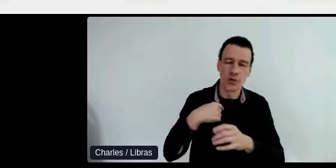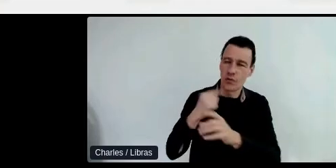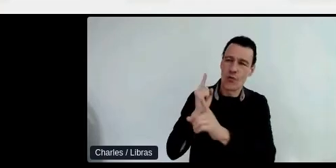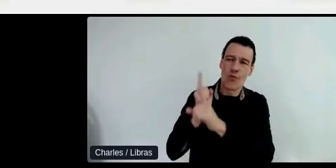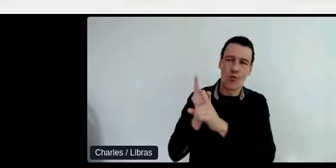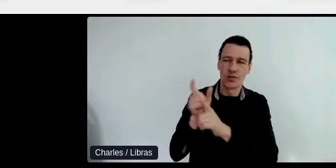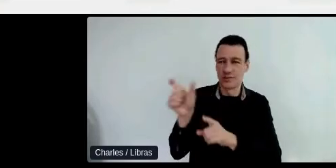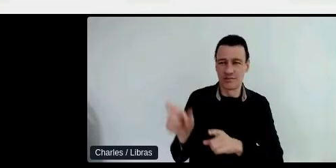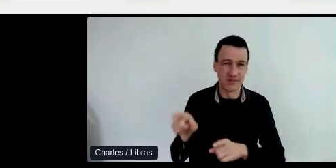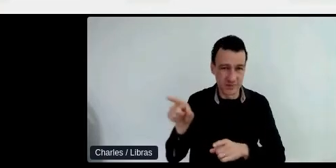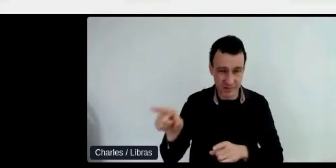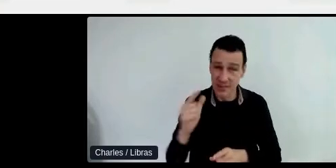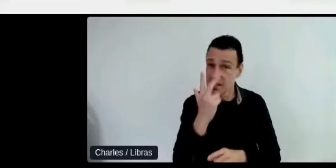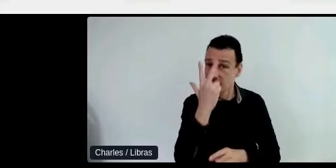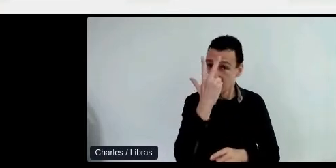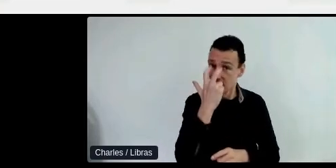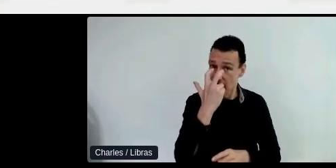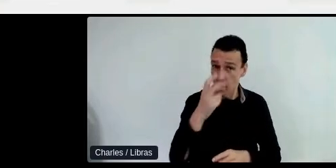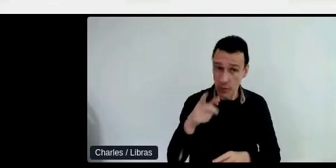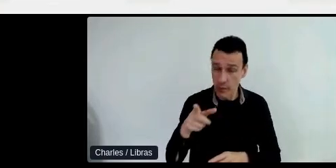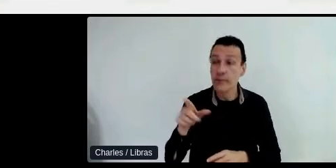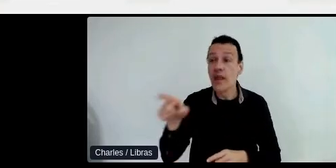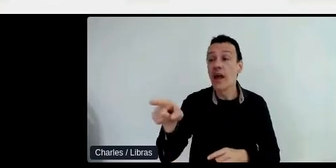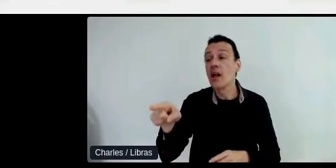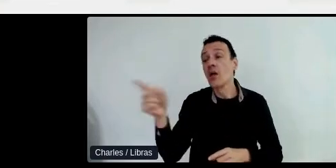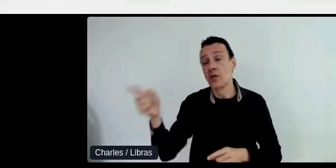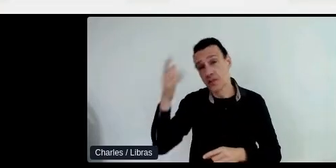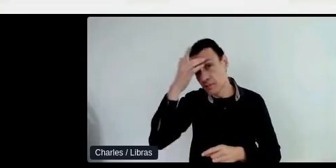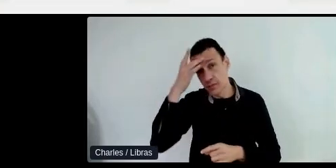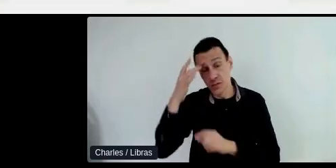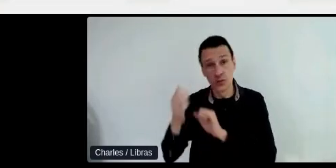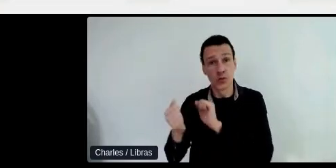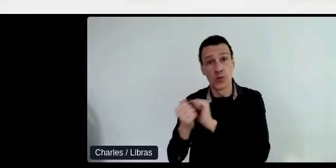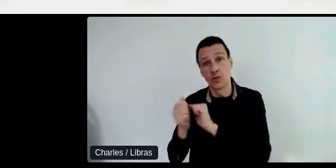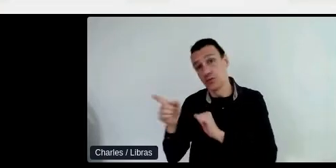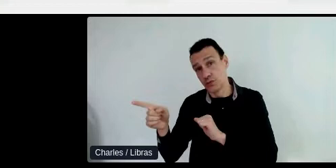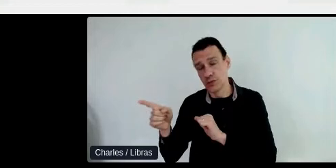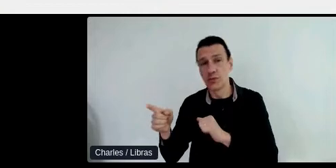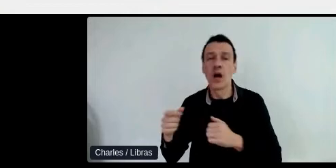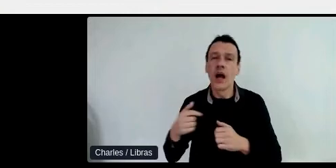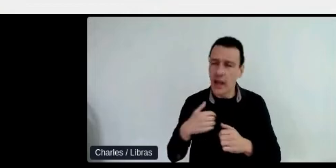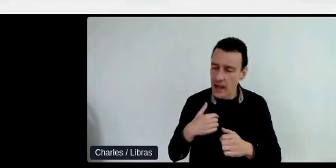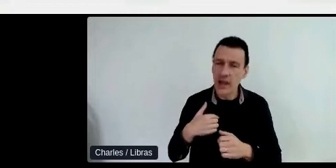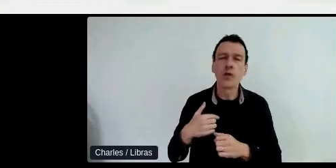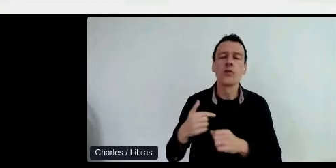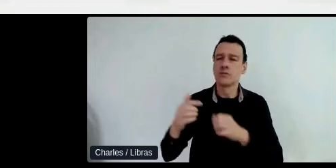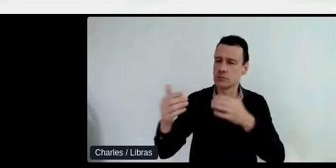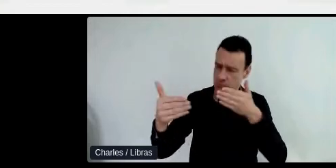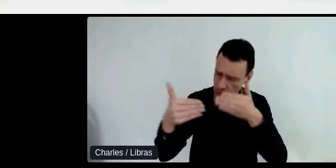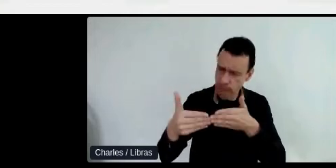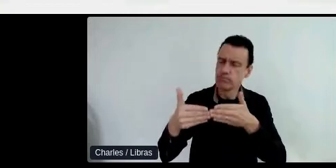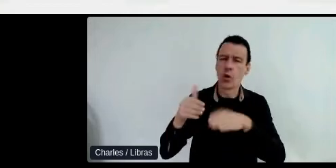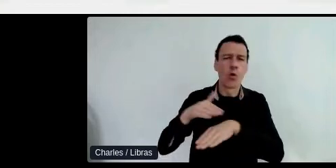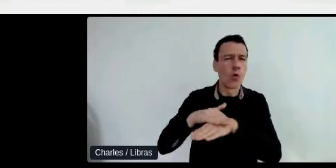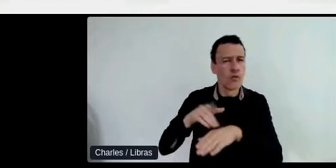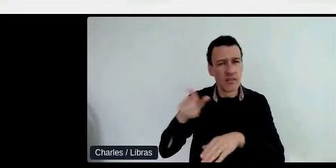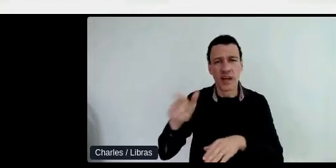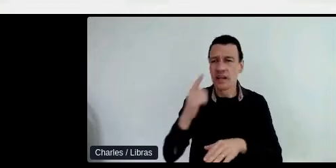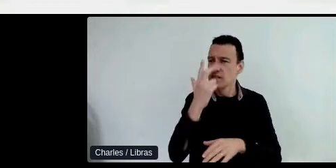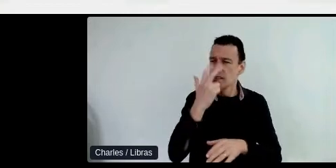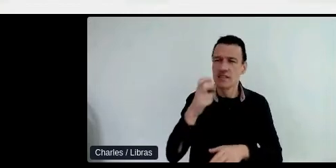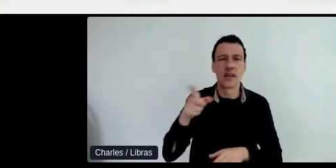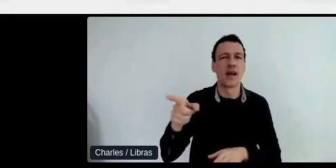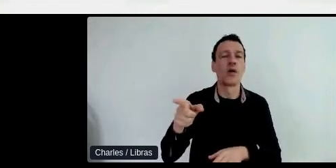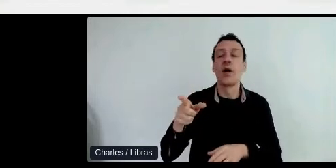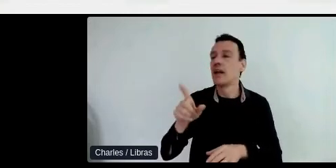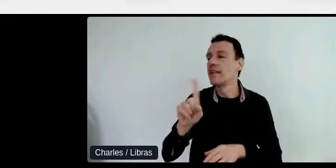visual e ela está com um acompanhante, eu falar diretamente para a pessoa com deficiência, se eu quiser falar com ela, e não falar com o